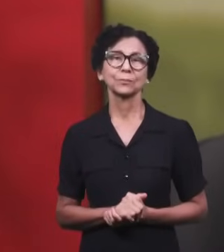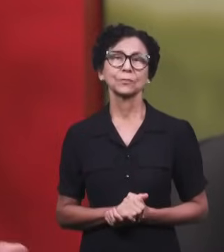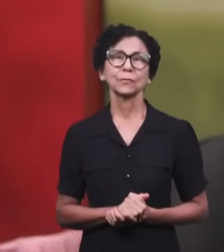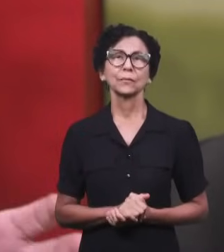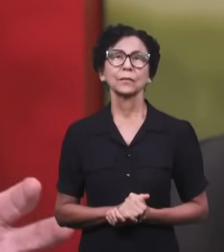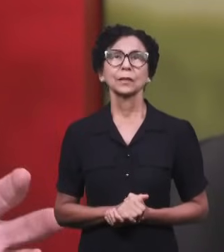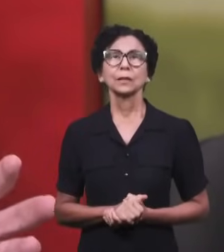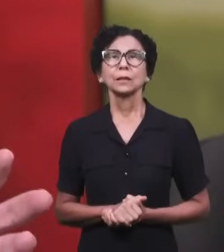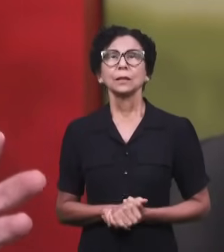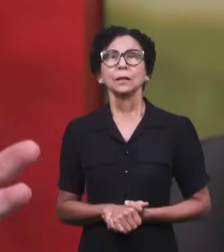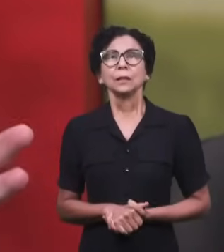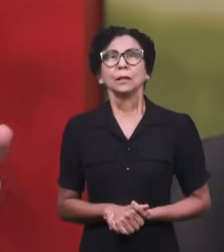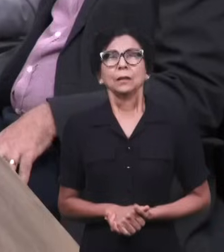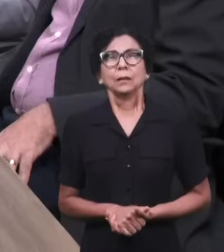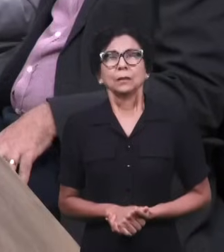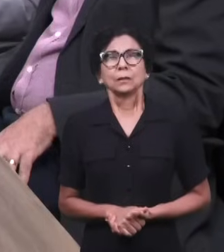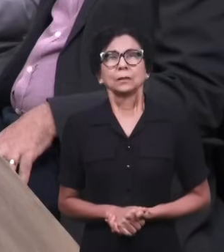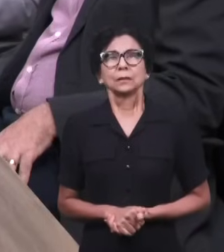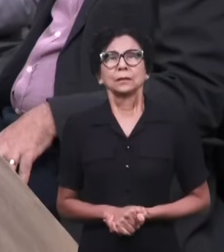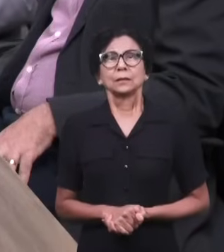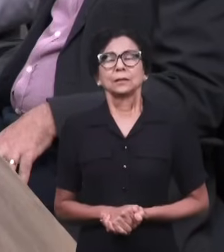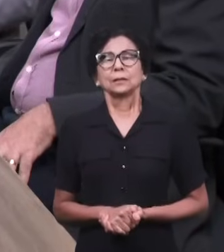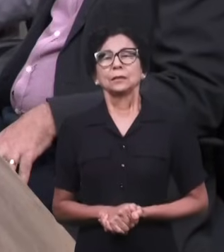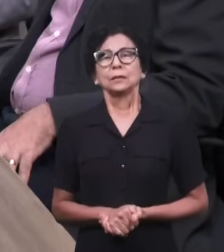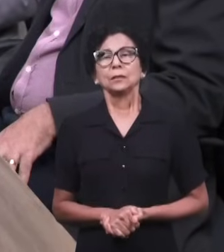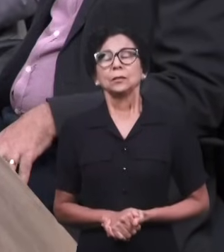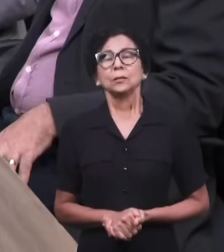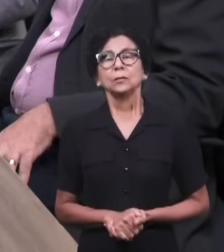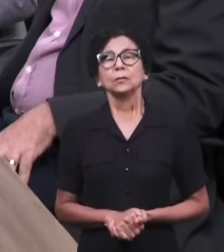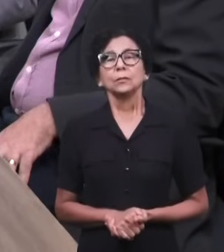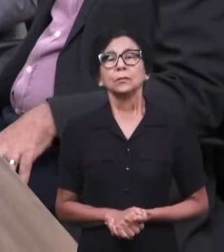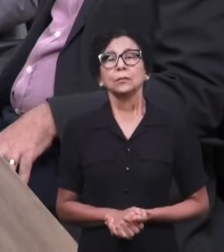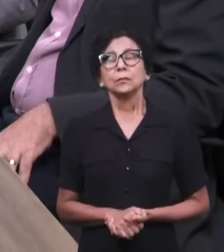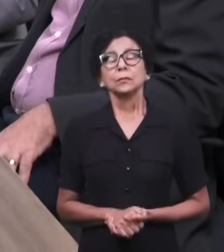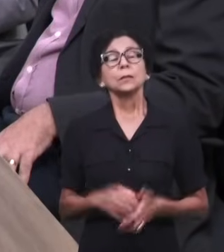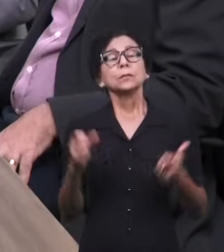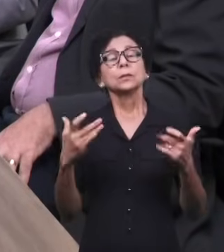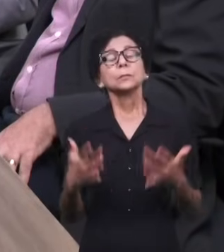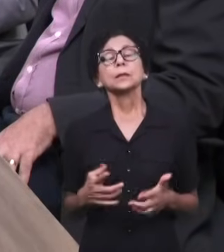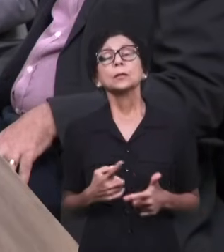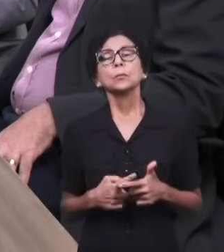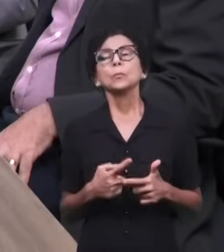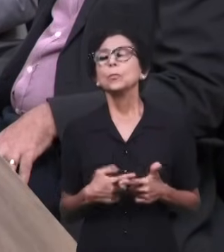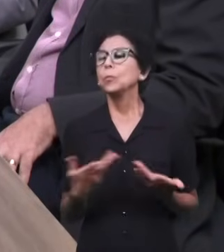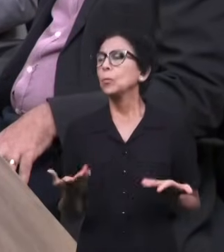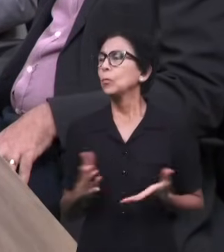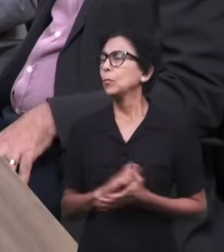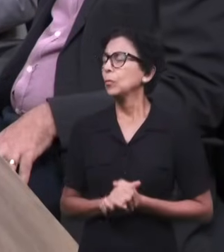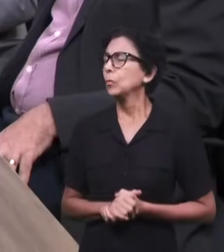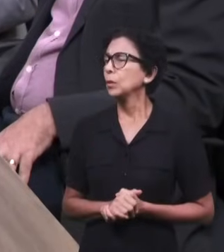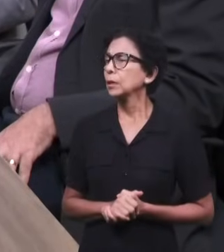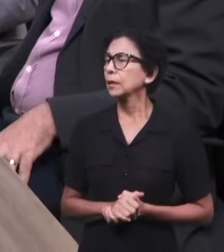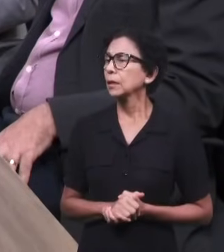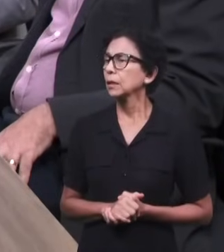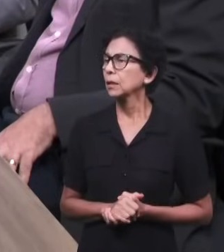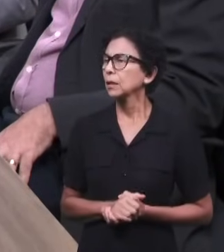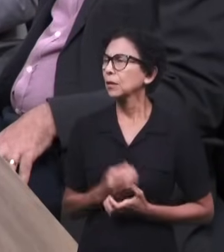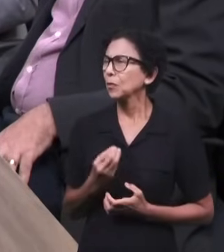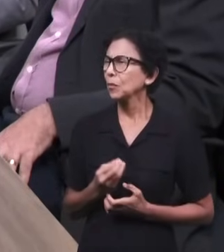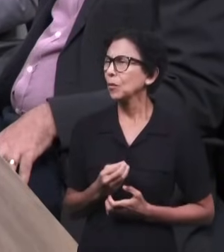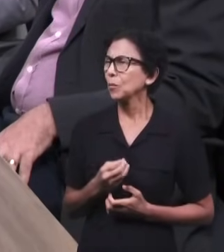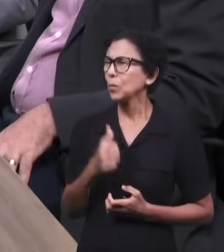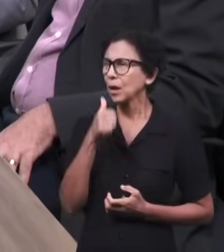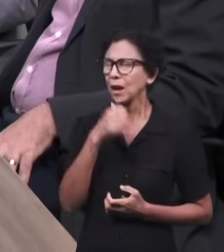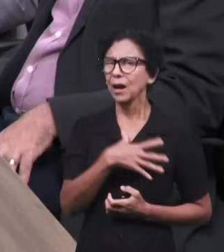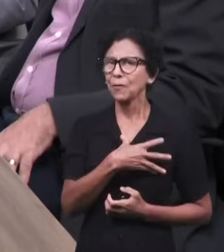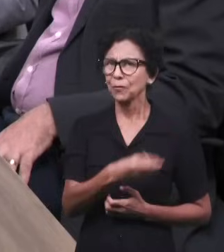percebe, Josias, né, companheiros? Qual é a justificativa dele? Eu vou abrir mão das minhas filhas para proteger os anjos. Isso é um grande erro.